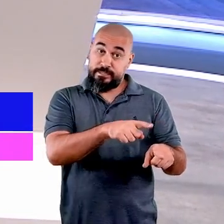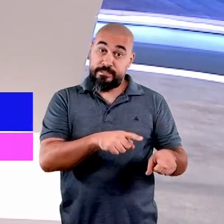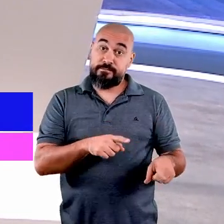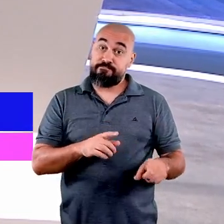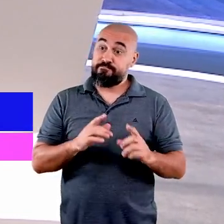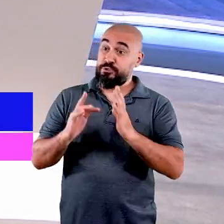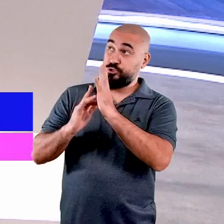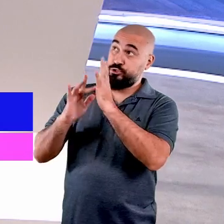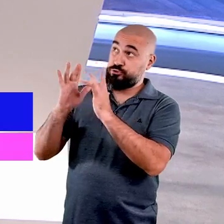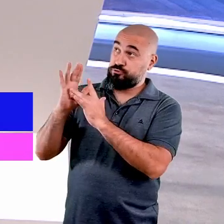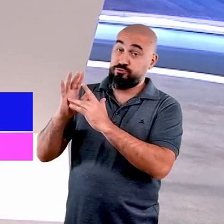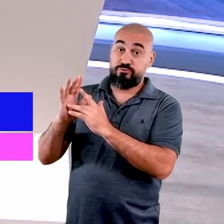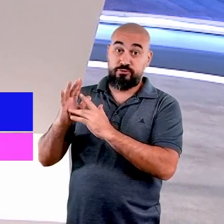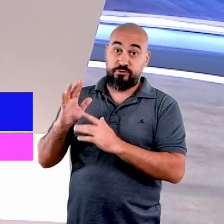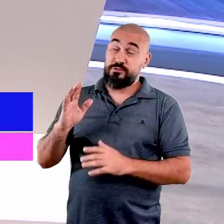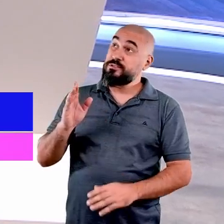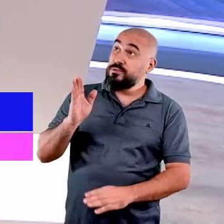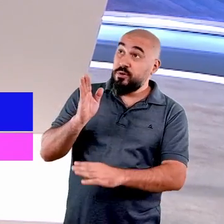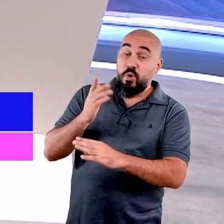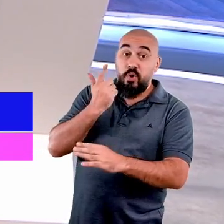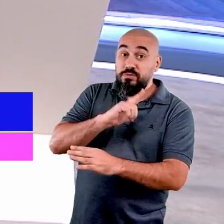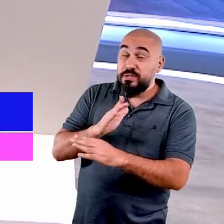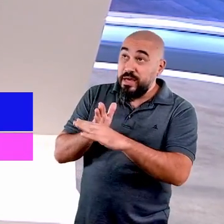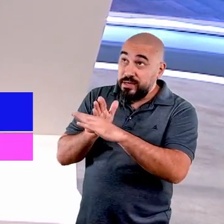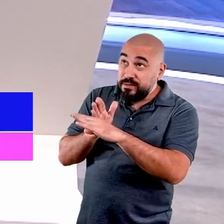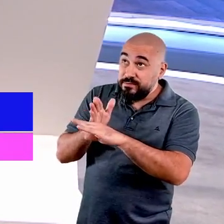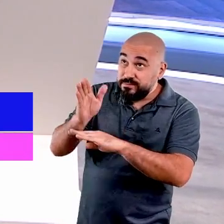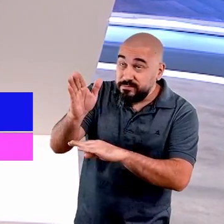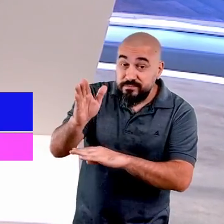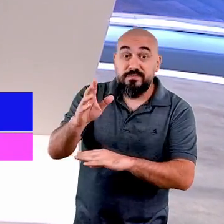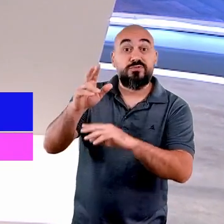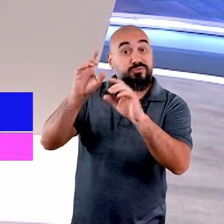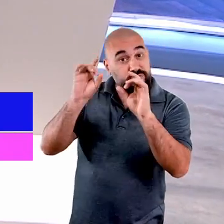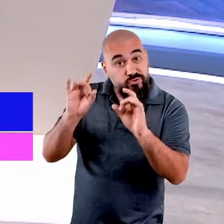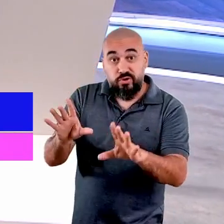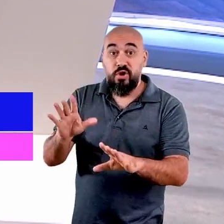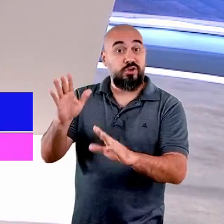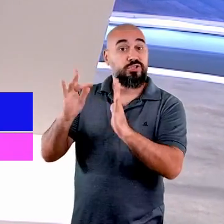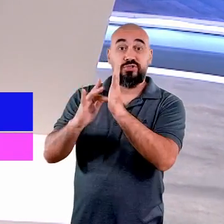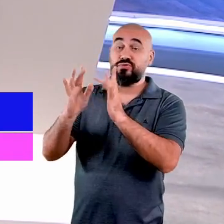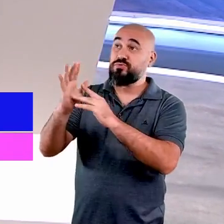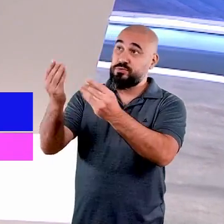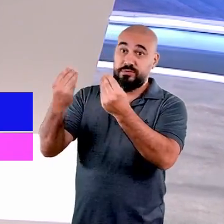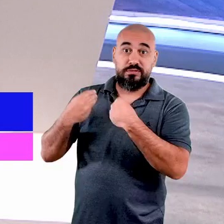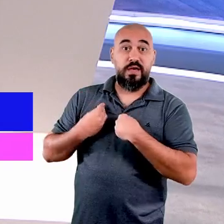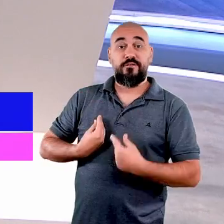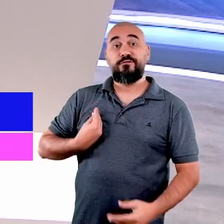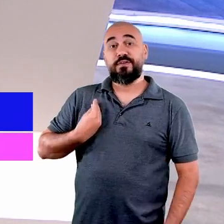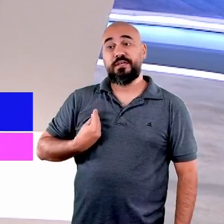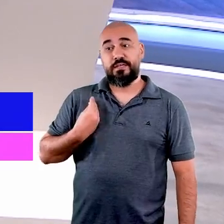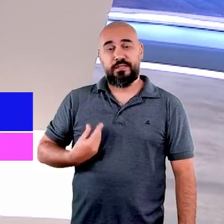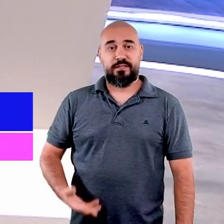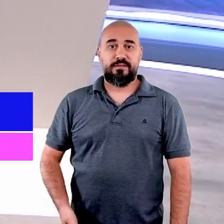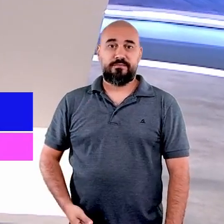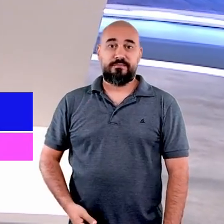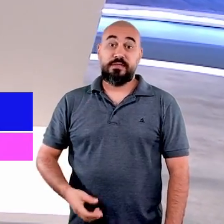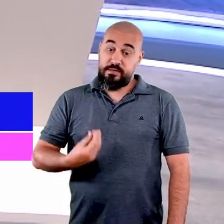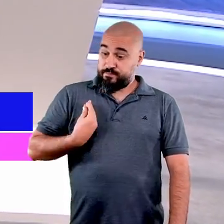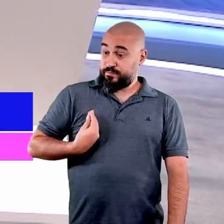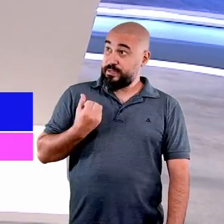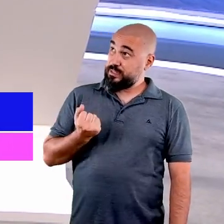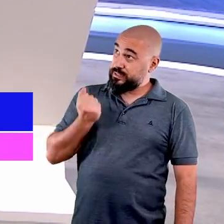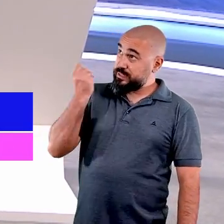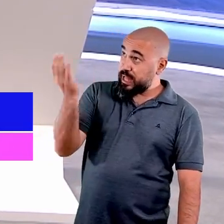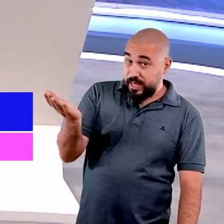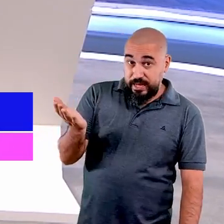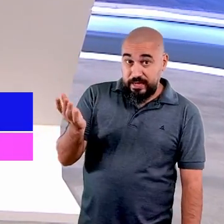enviou não o trouxer. E Jesus diz, e eu o ressuscitarei no último dia.